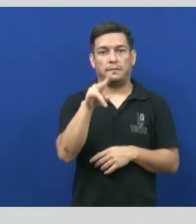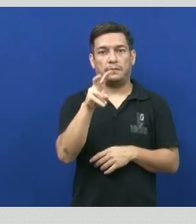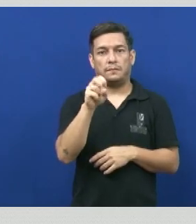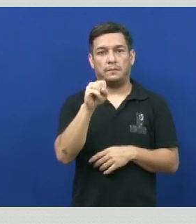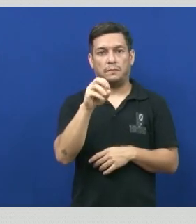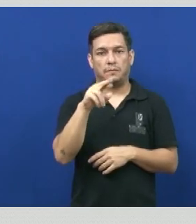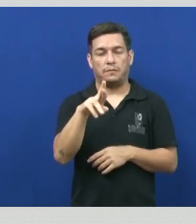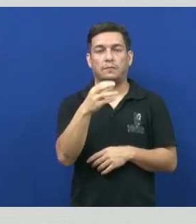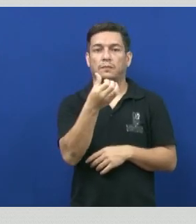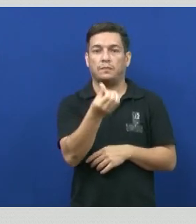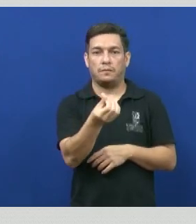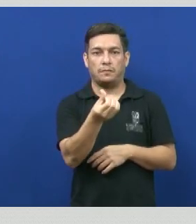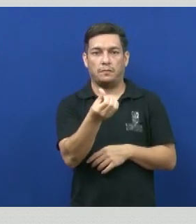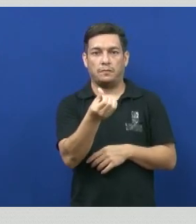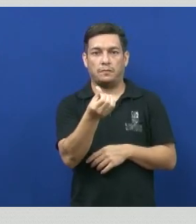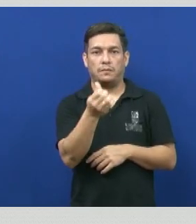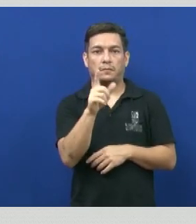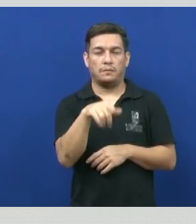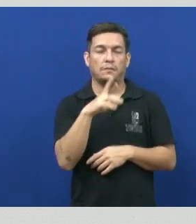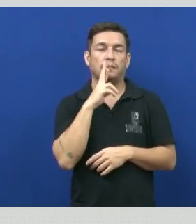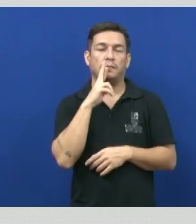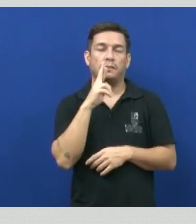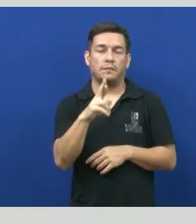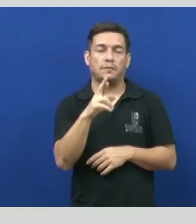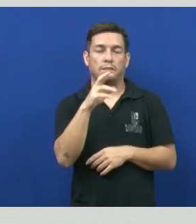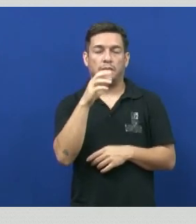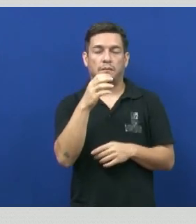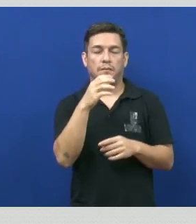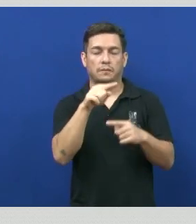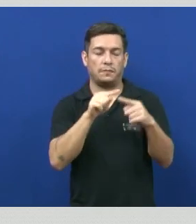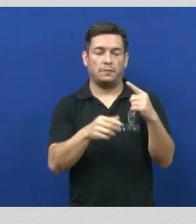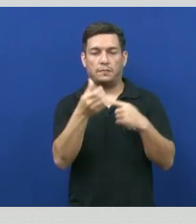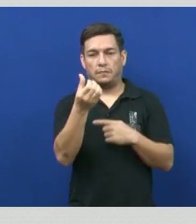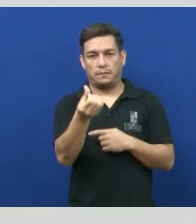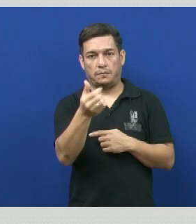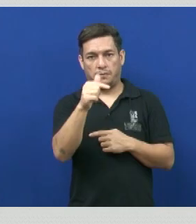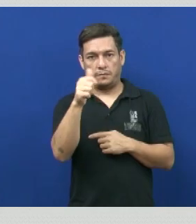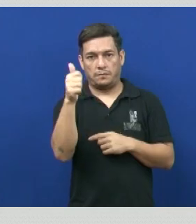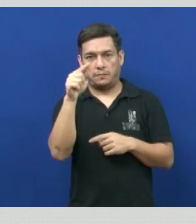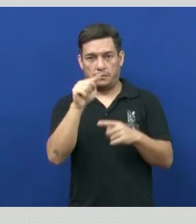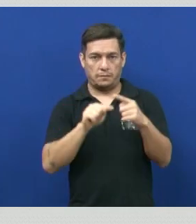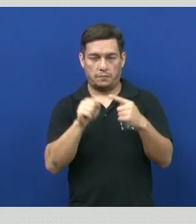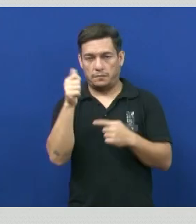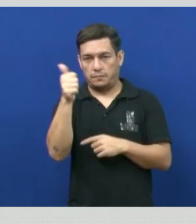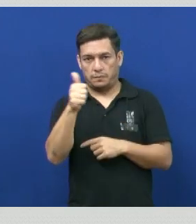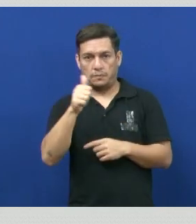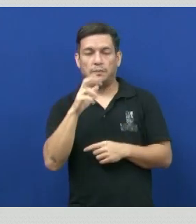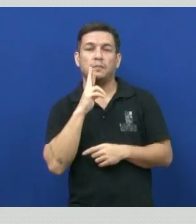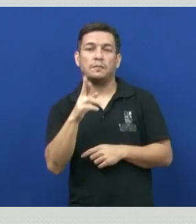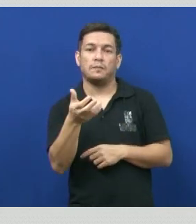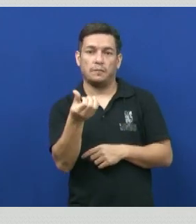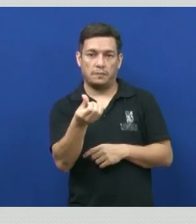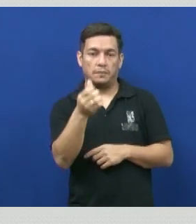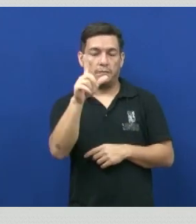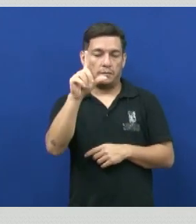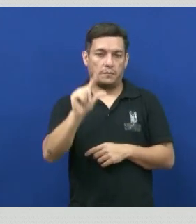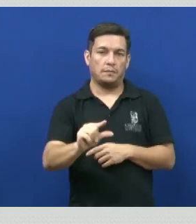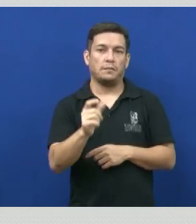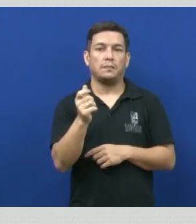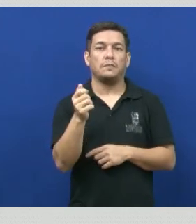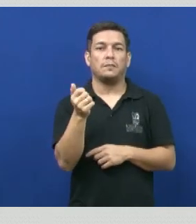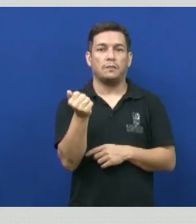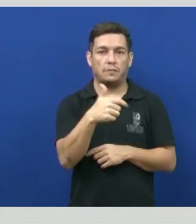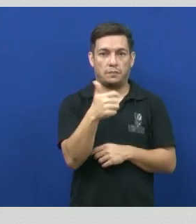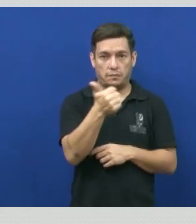o 6, que é o resultado da divisão de 67 por 11, deu o resultado 6. O 6 ele é menor do que o